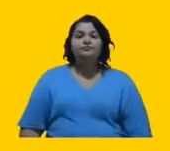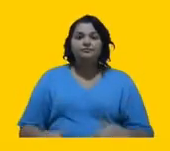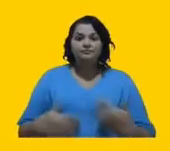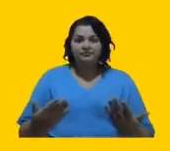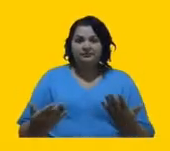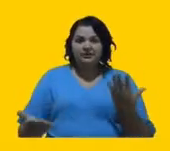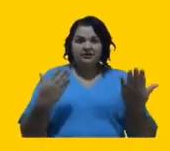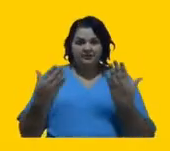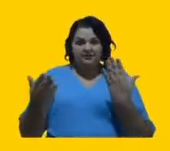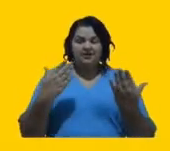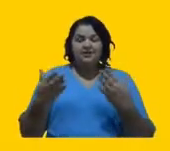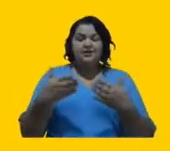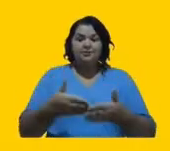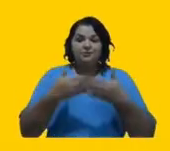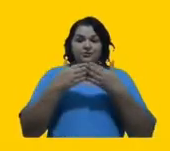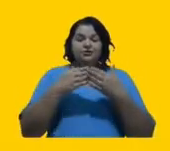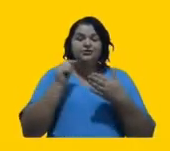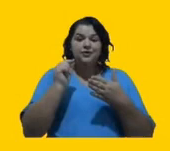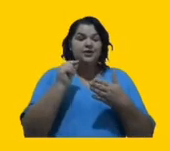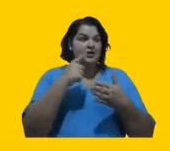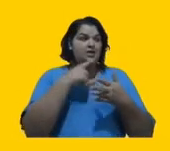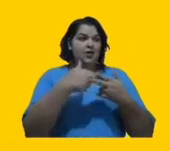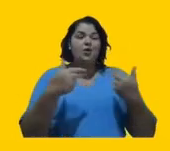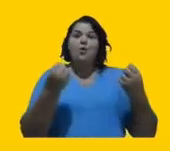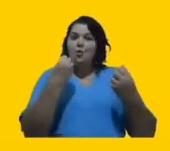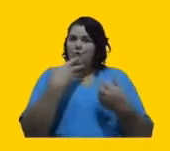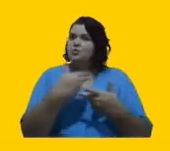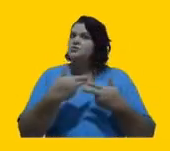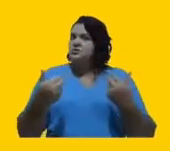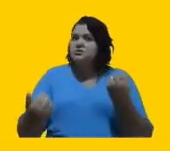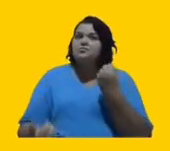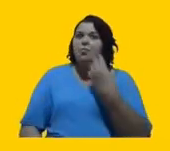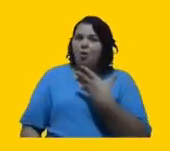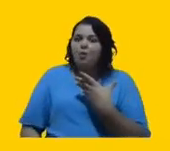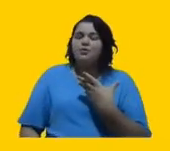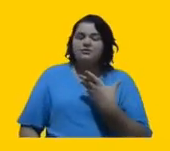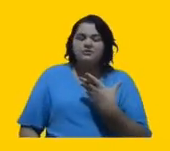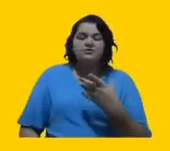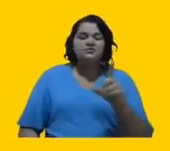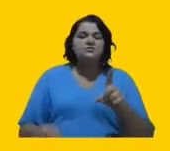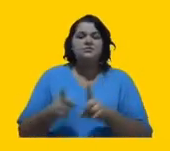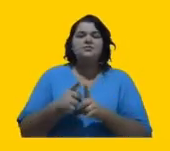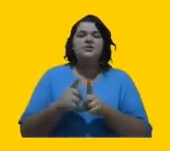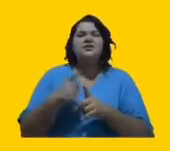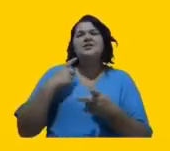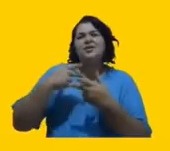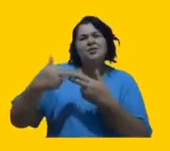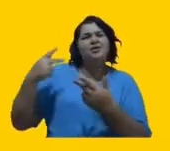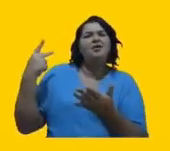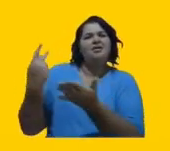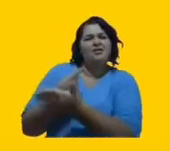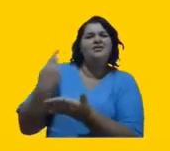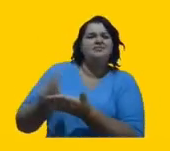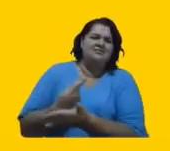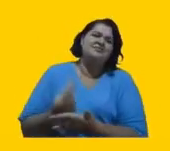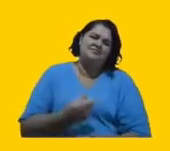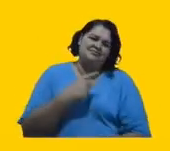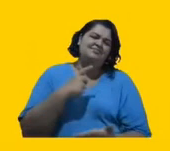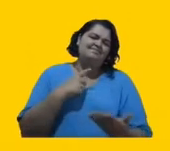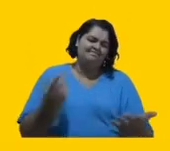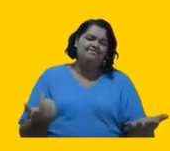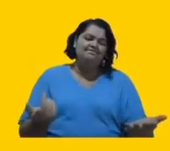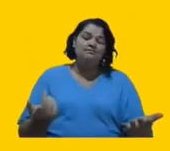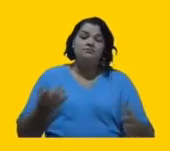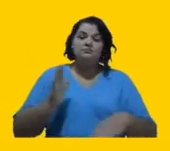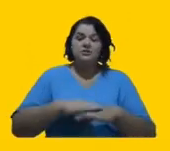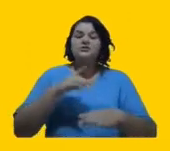esse pedido de vistas como algo positivo, diante dessa conjuntura que a gente está vivendo, porque nos permite mais tempo de diálogo e